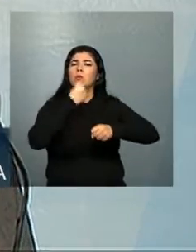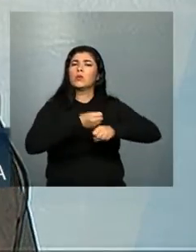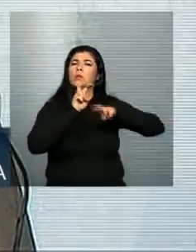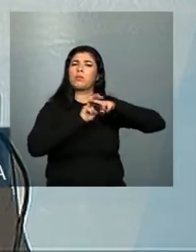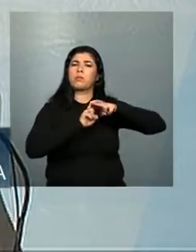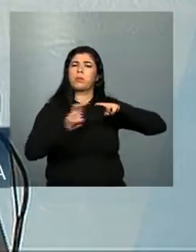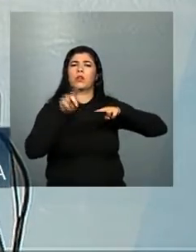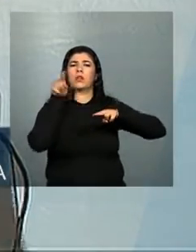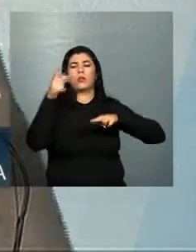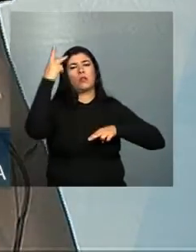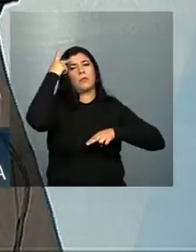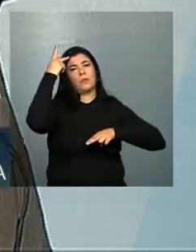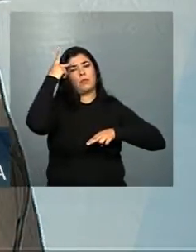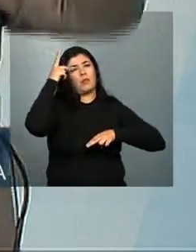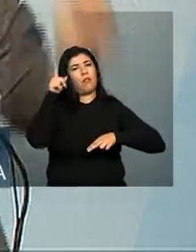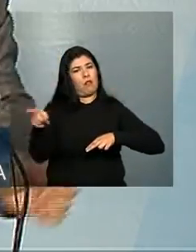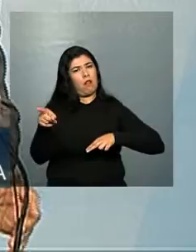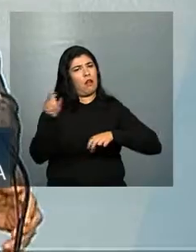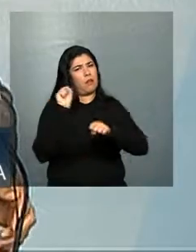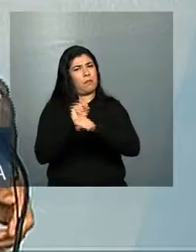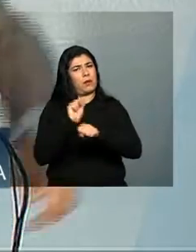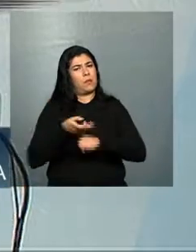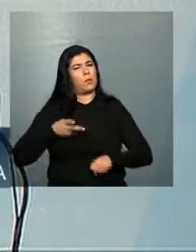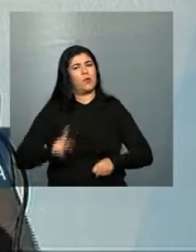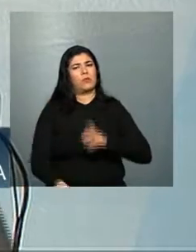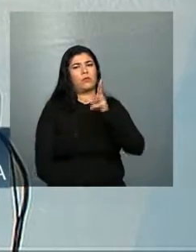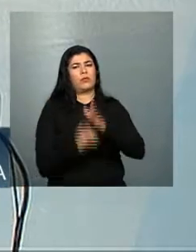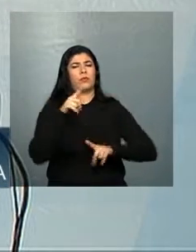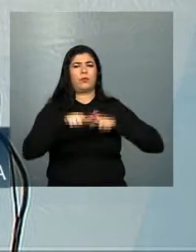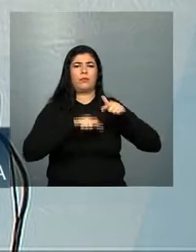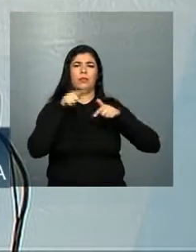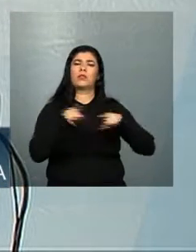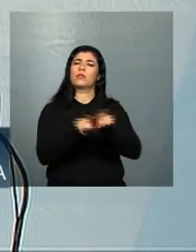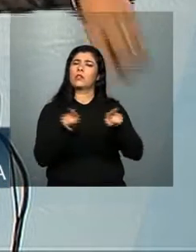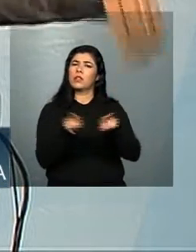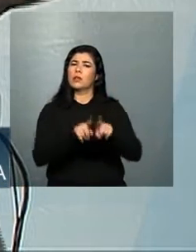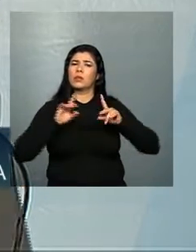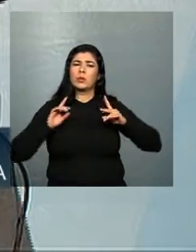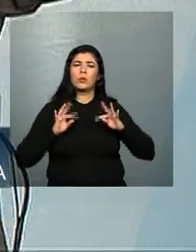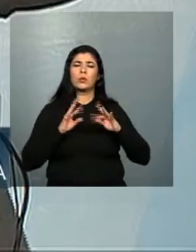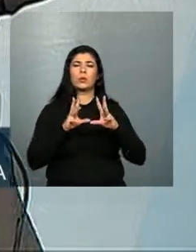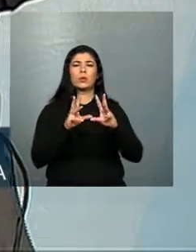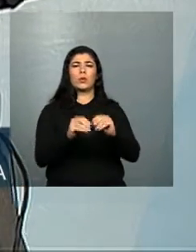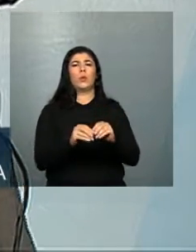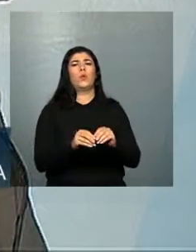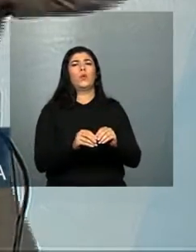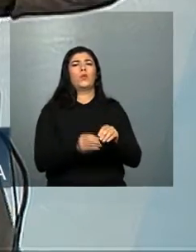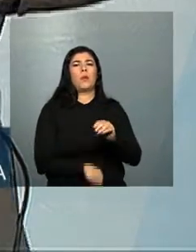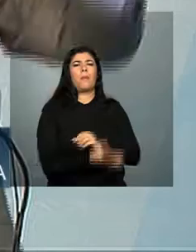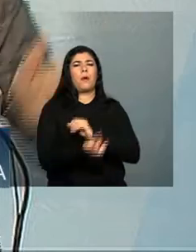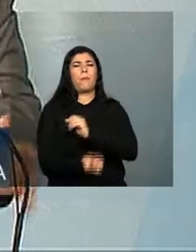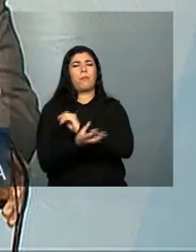Paulo. E a obra do metrô não parou de gerar emprego. Que se apure todos os depósitos irregulares